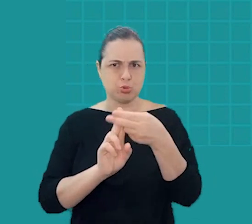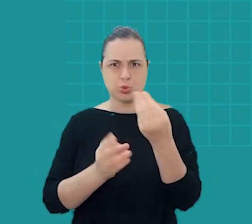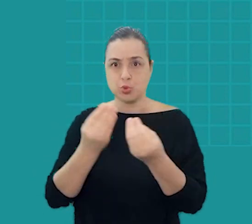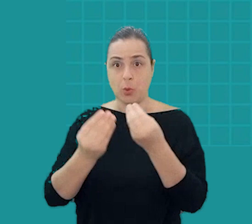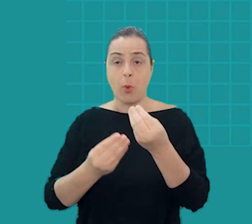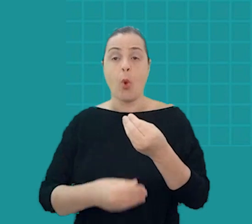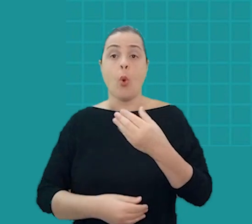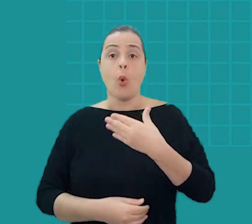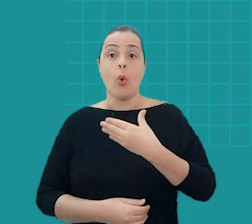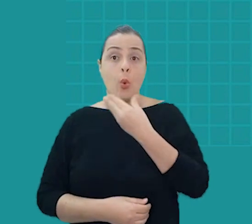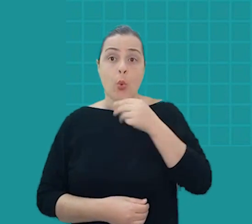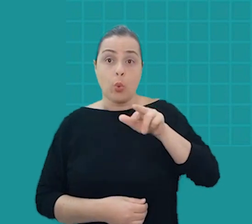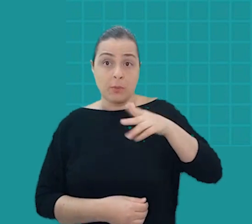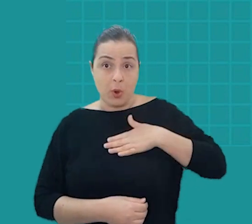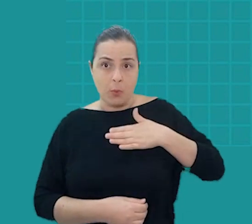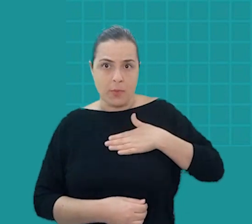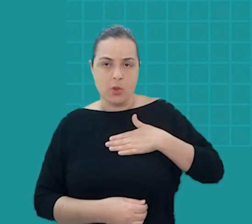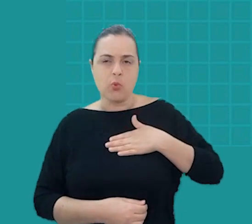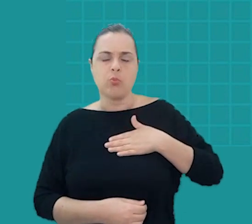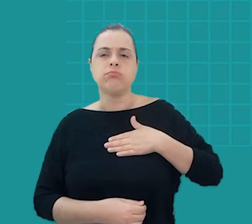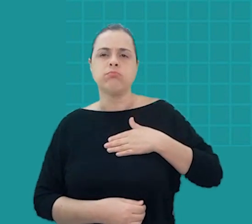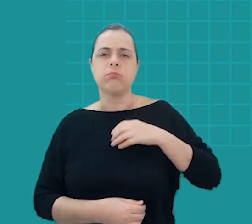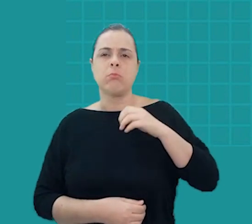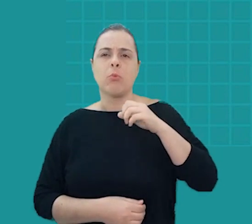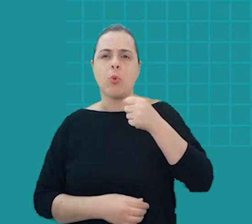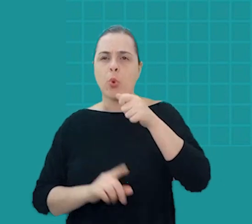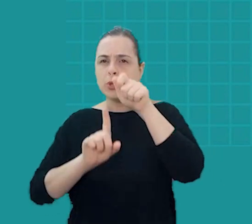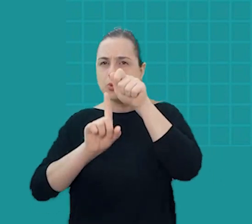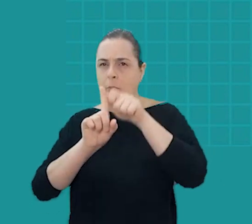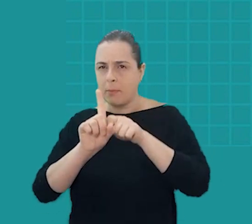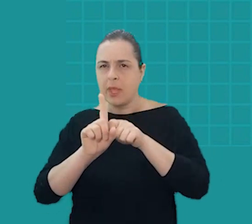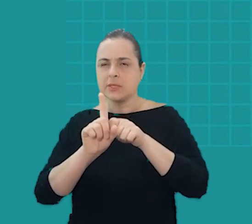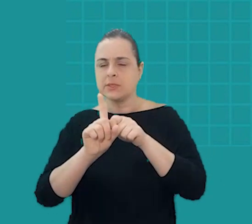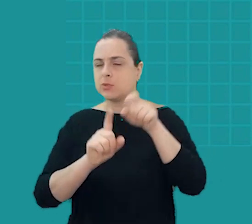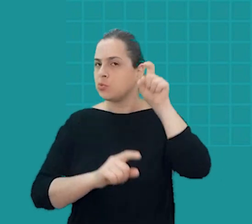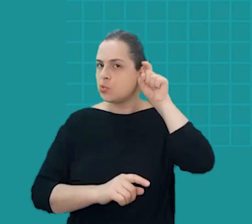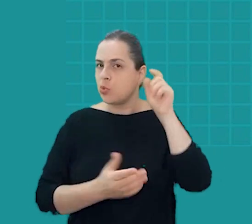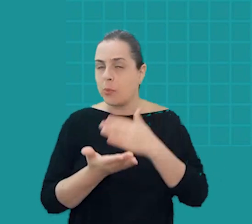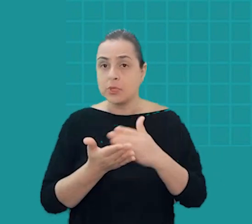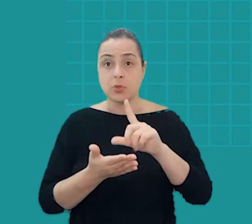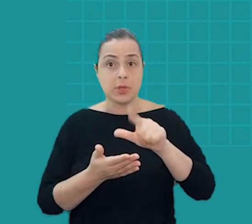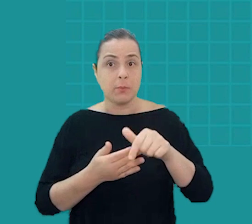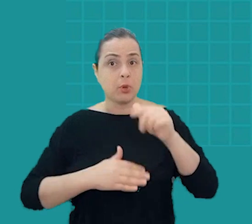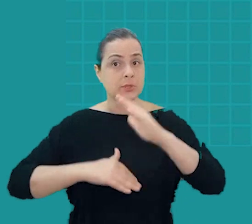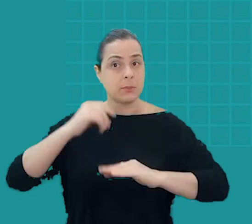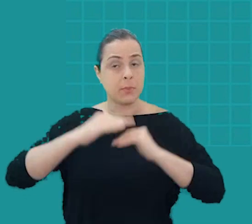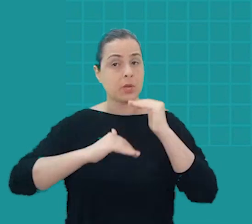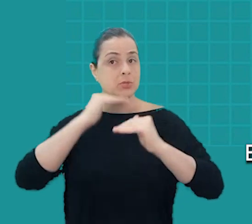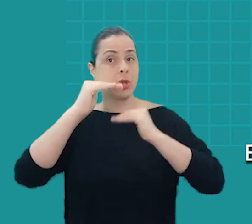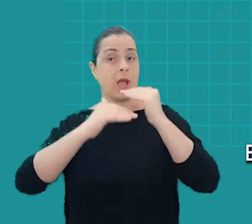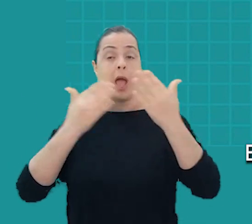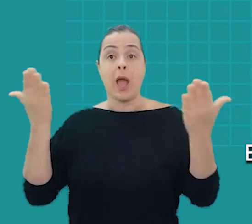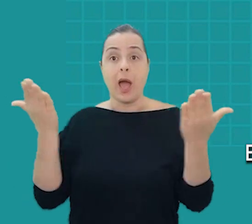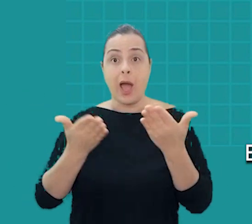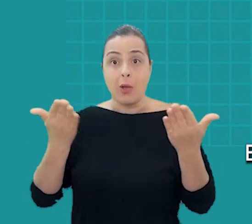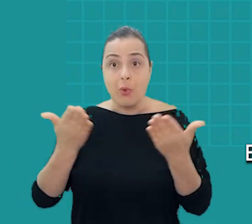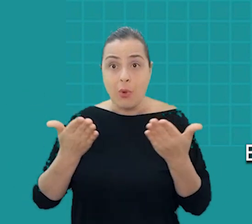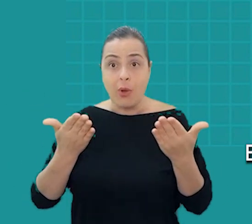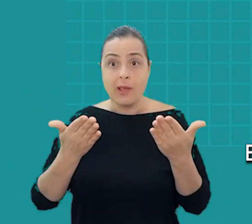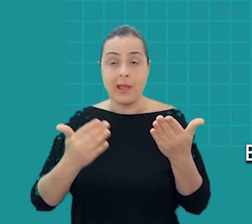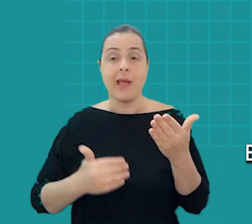idade, ele desenvolveu de uma habilidade que agora com a SAP deu muita autonomia. Eu falo até